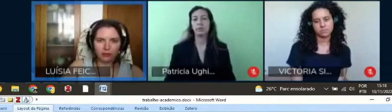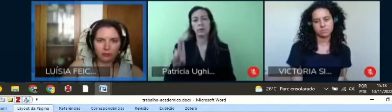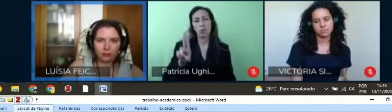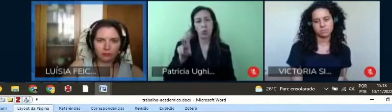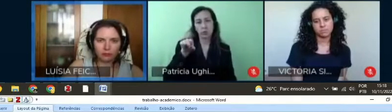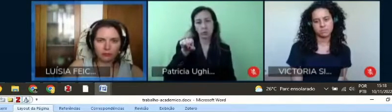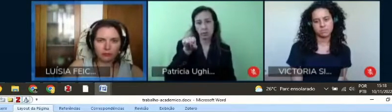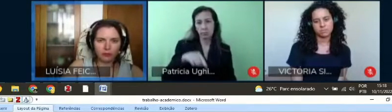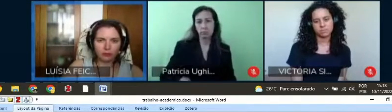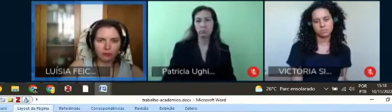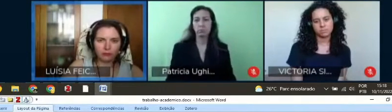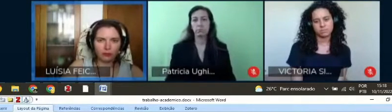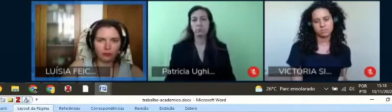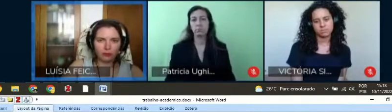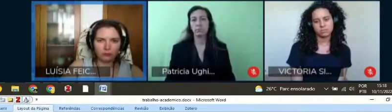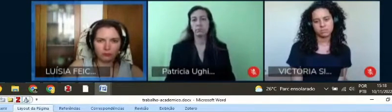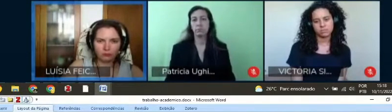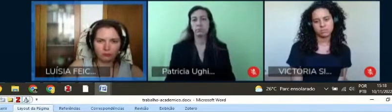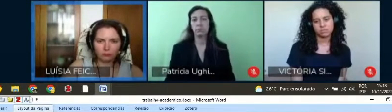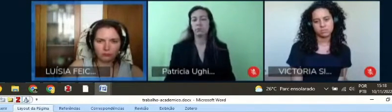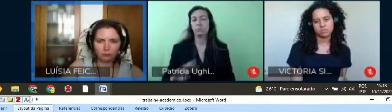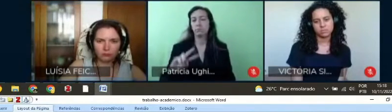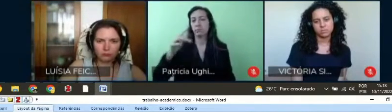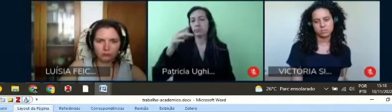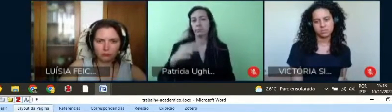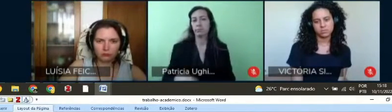do atualizar o campo. Lá já ficou.